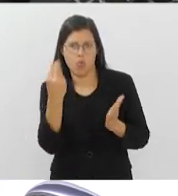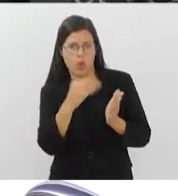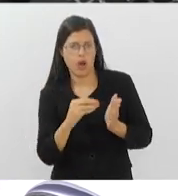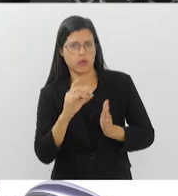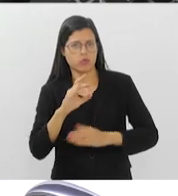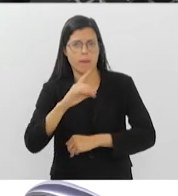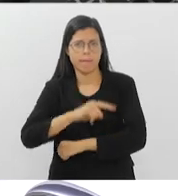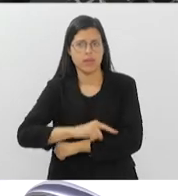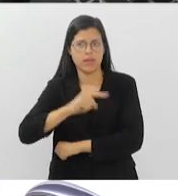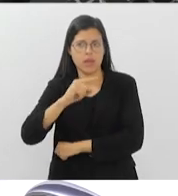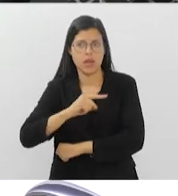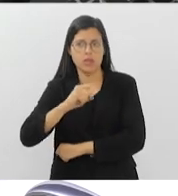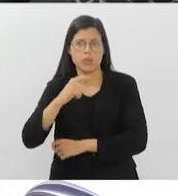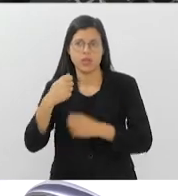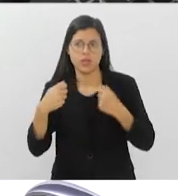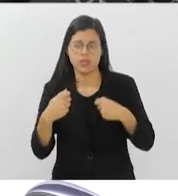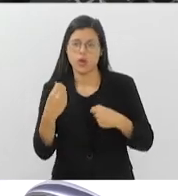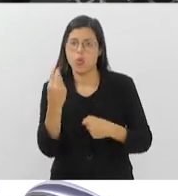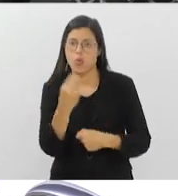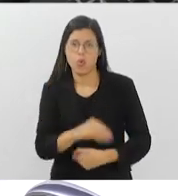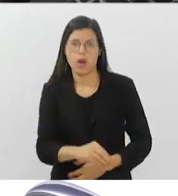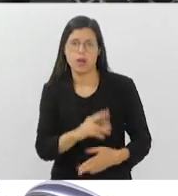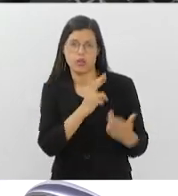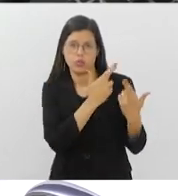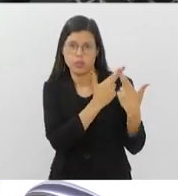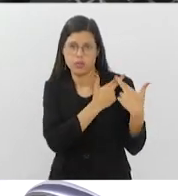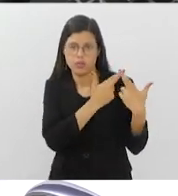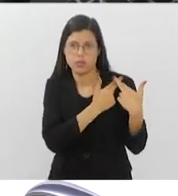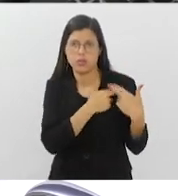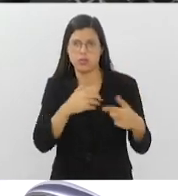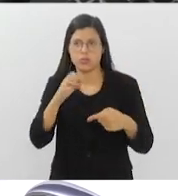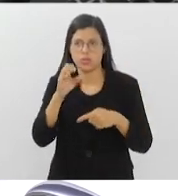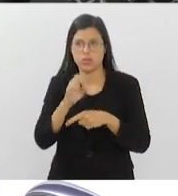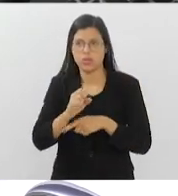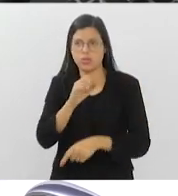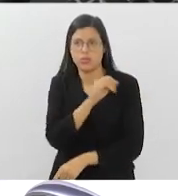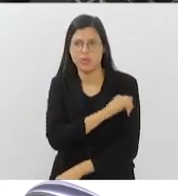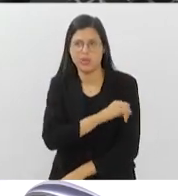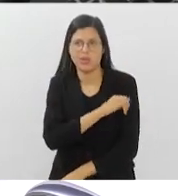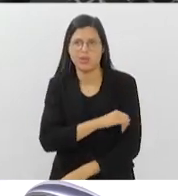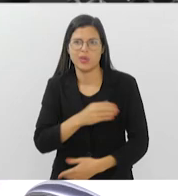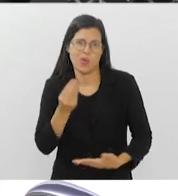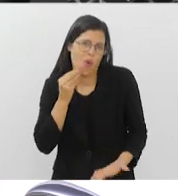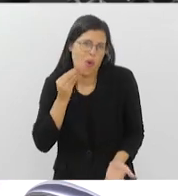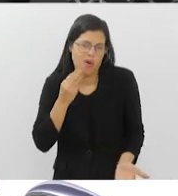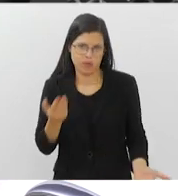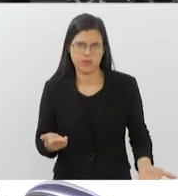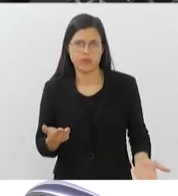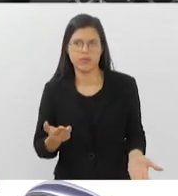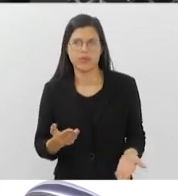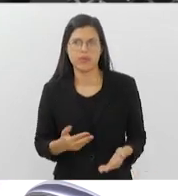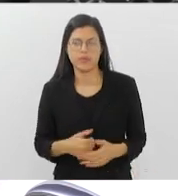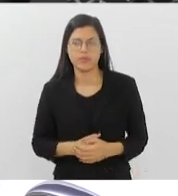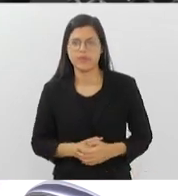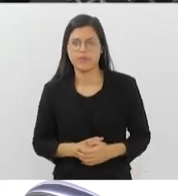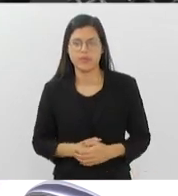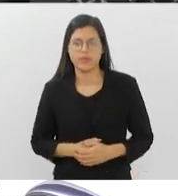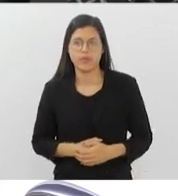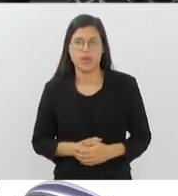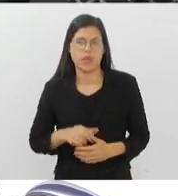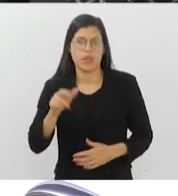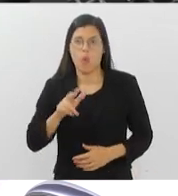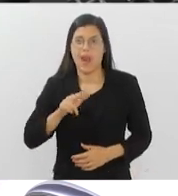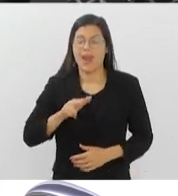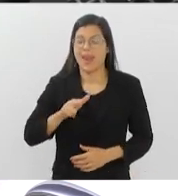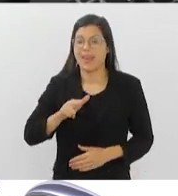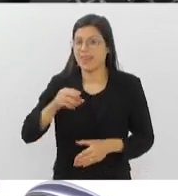a responsabilidade do Estado do Rio de Janeiro. E é claro que tem que ser no Estado do Rio de Janeiro, sob a responsabilidade. Não é não no Estado,